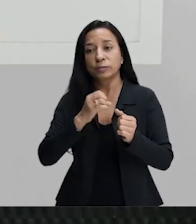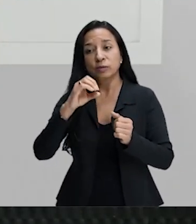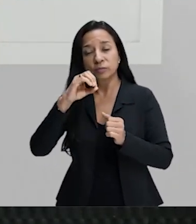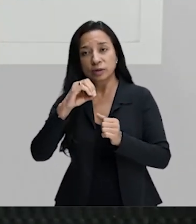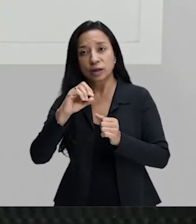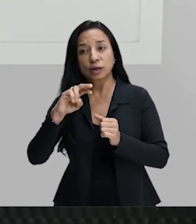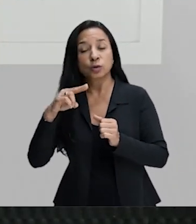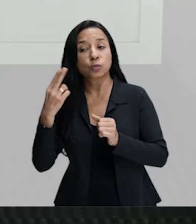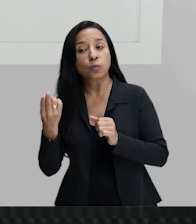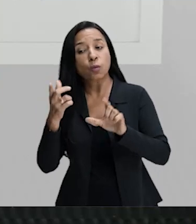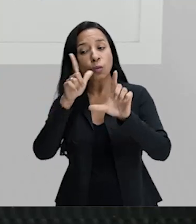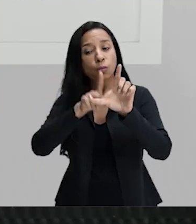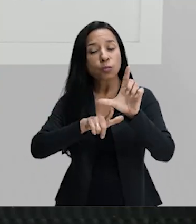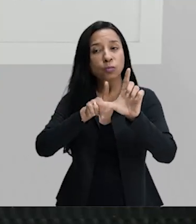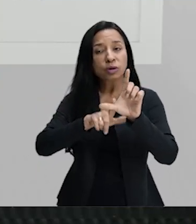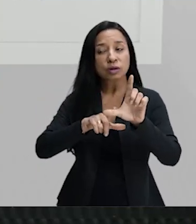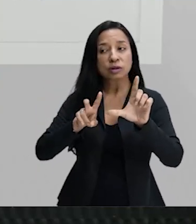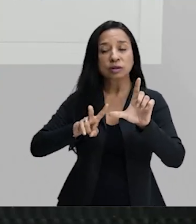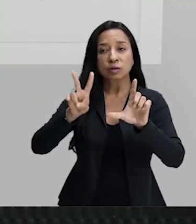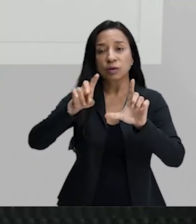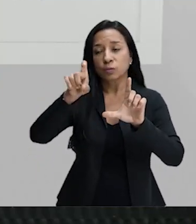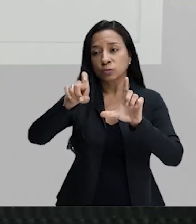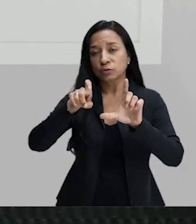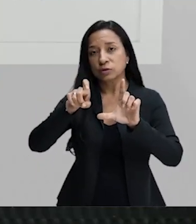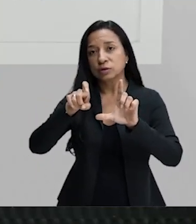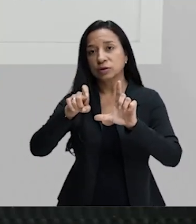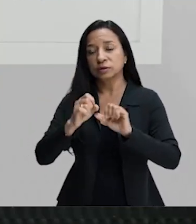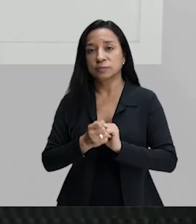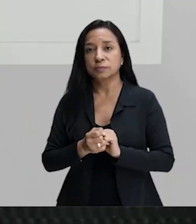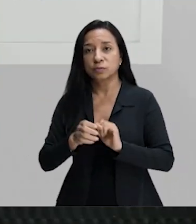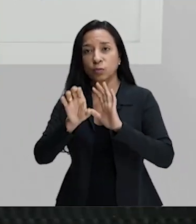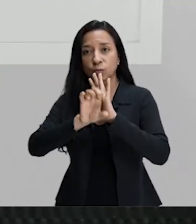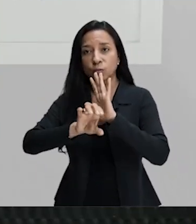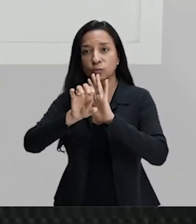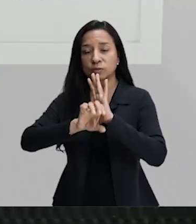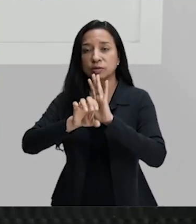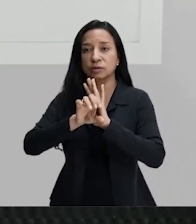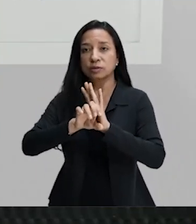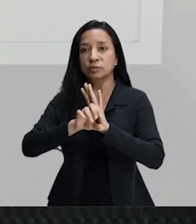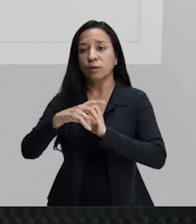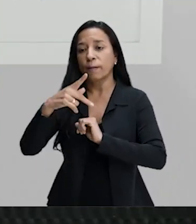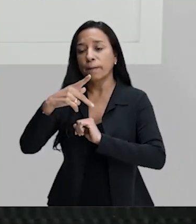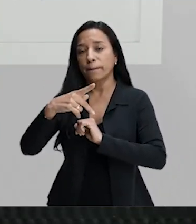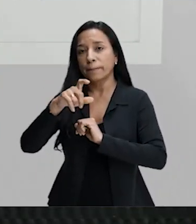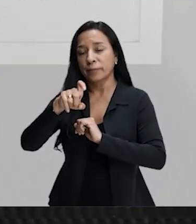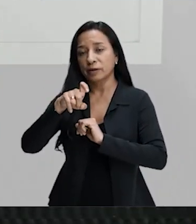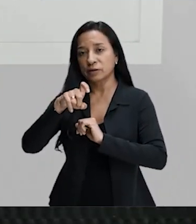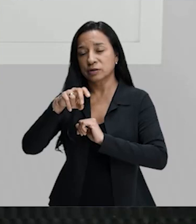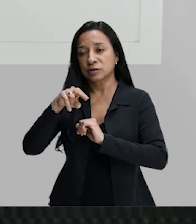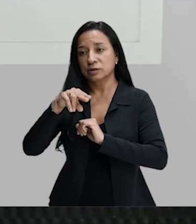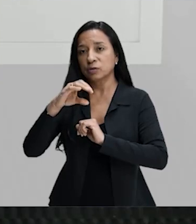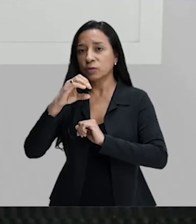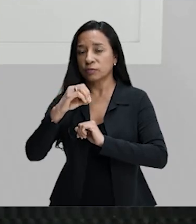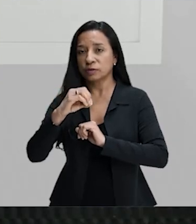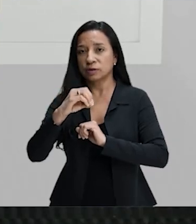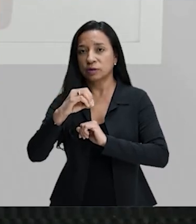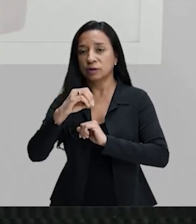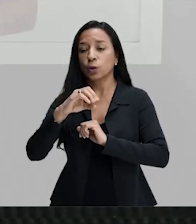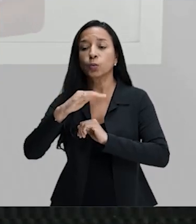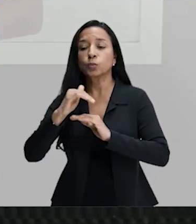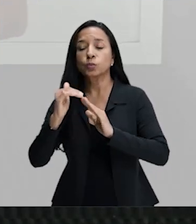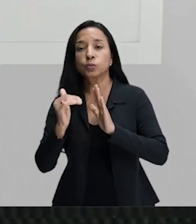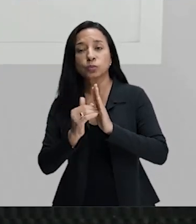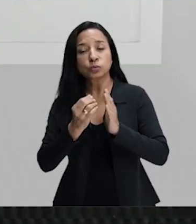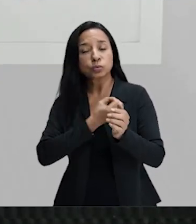Então denomina-se raiz ou zero de uma equação polinomial, né? Px igual a zero, todo número complexo